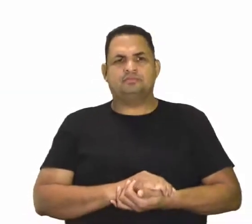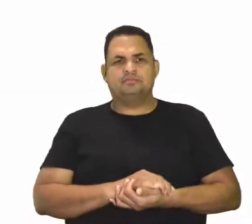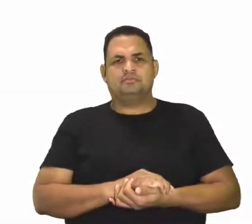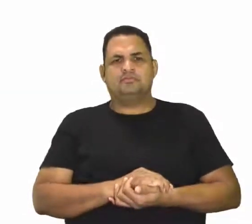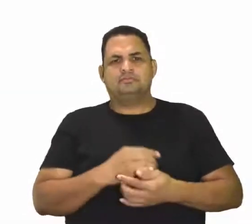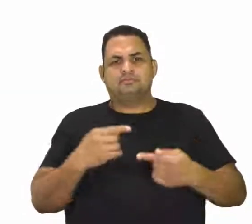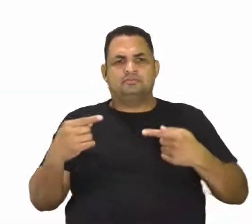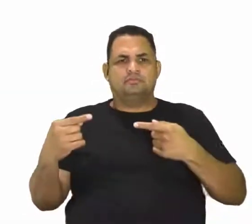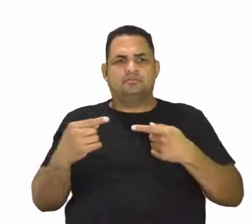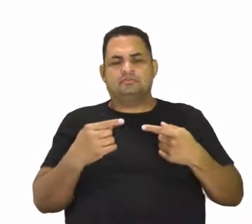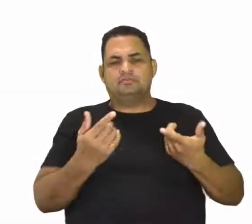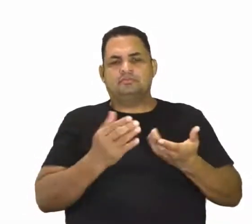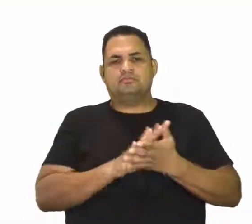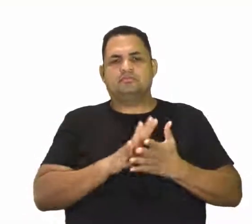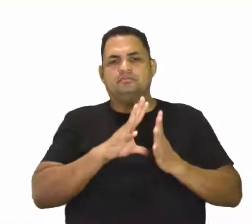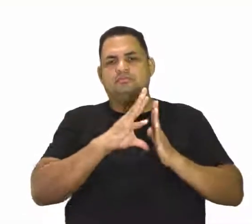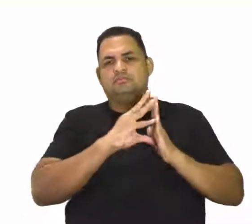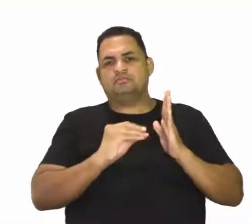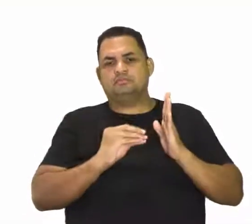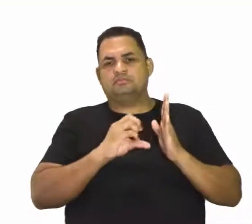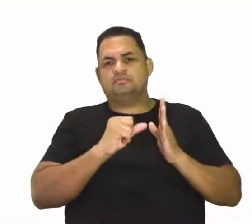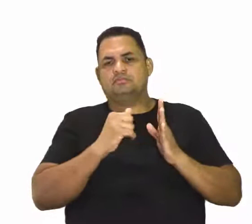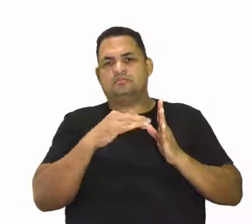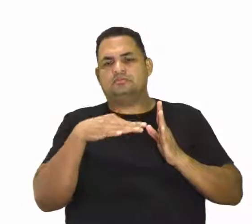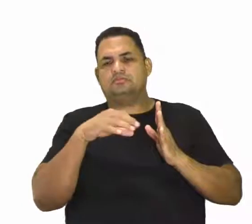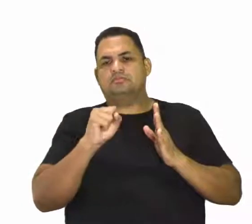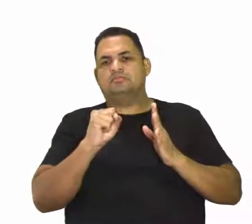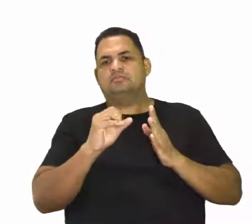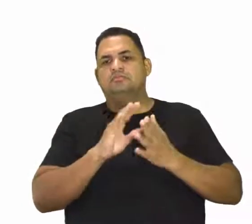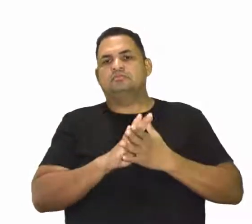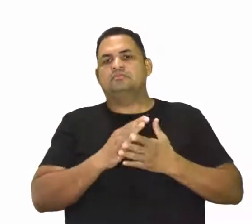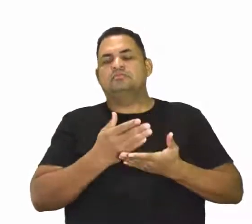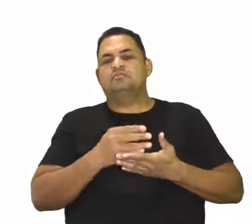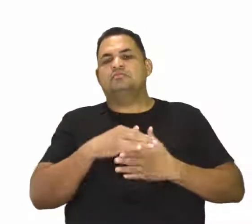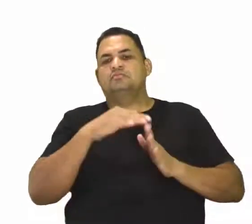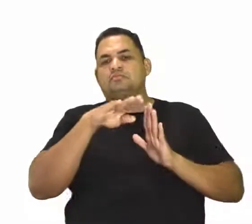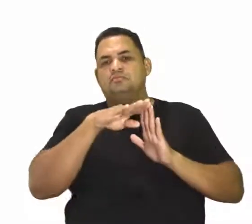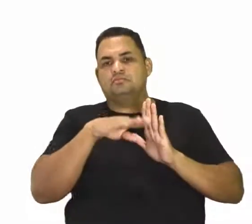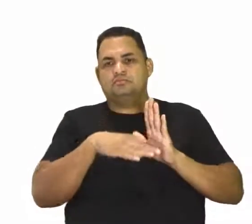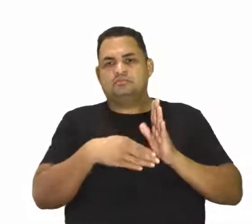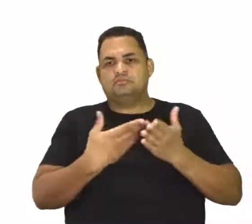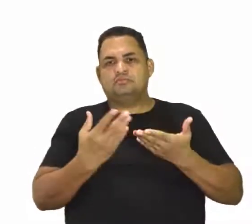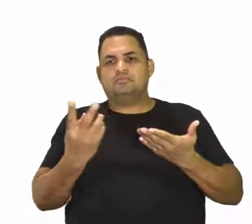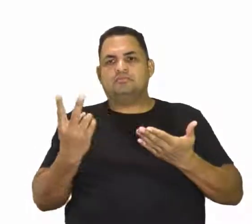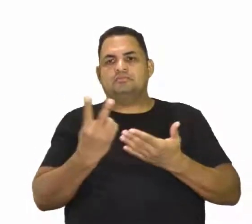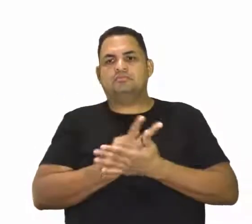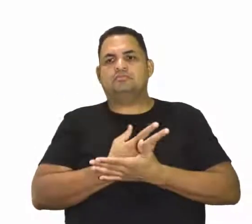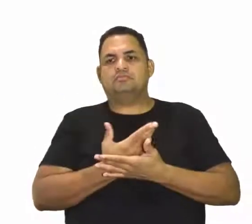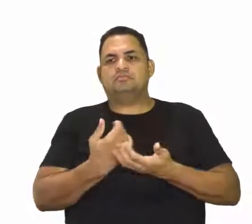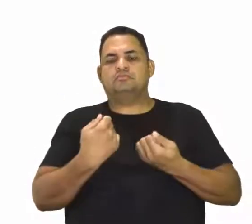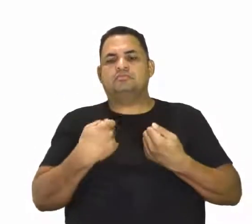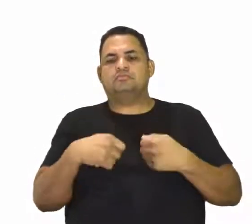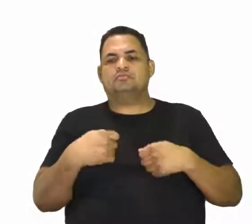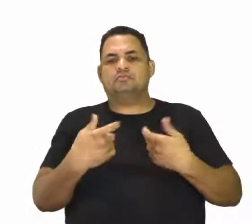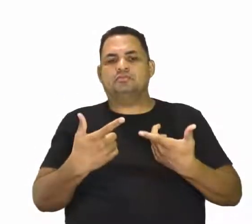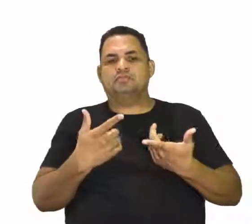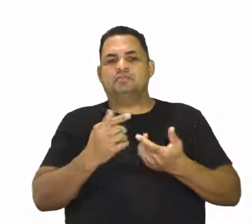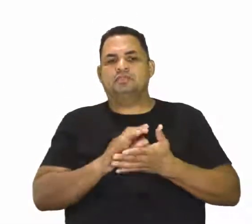Em relação aos modelos dos SAFs, cite um fator que devemos